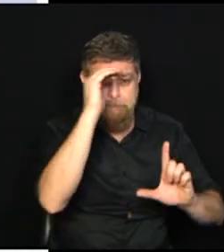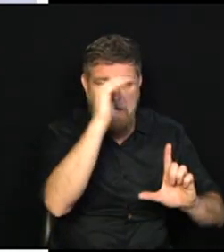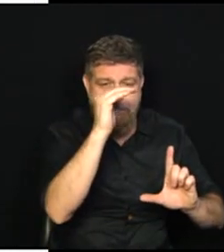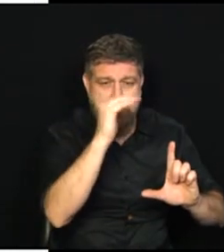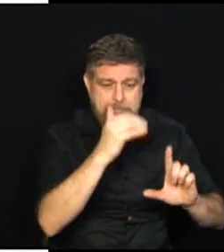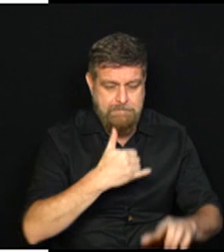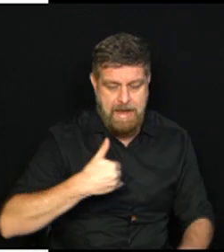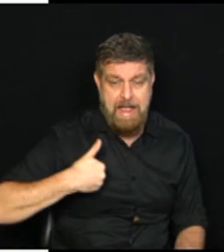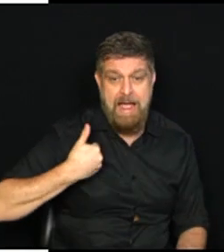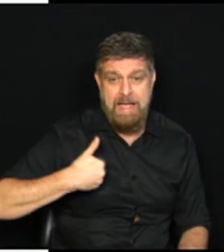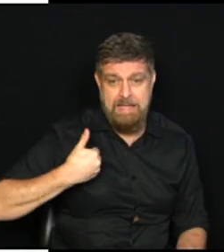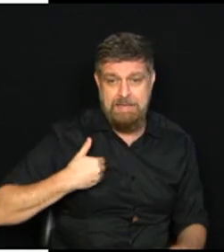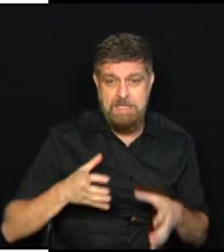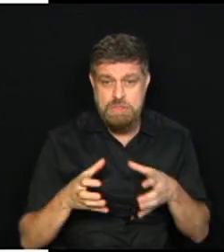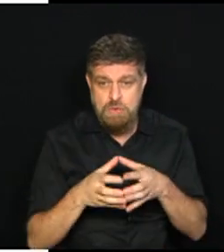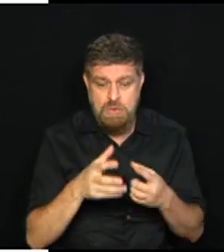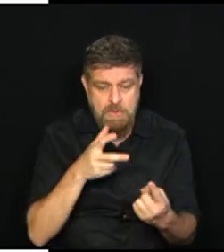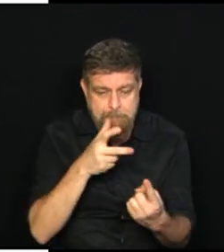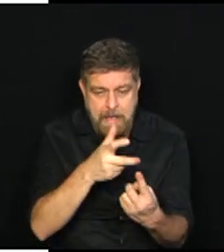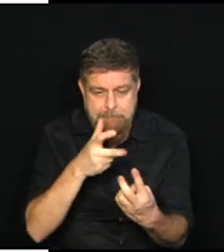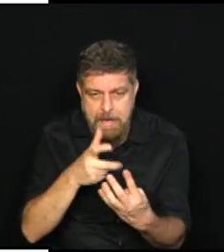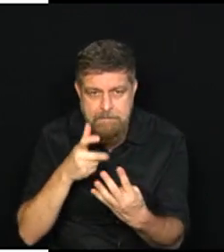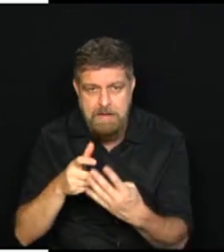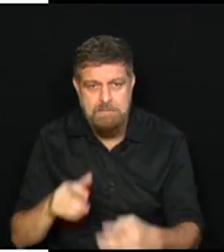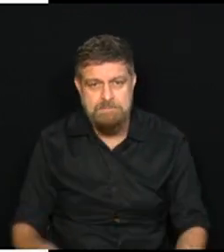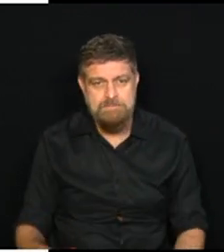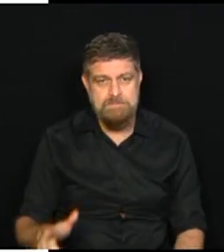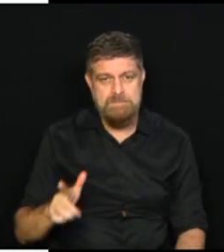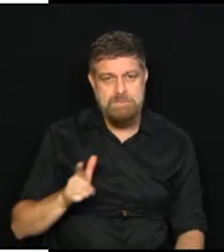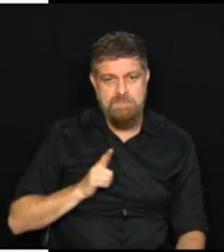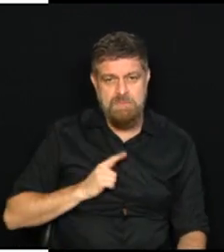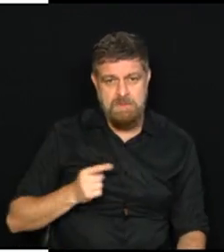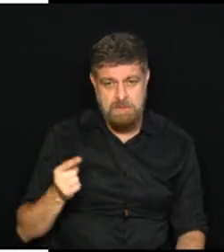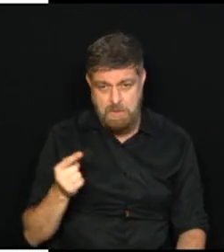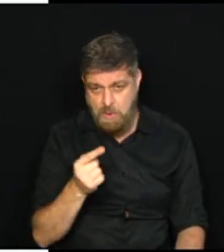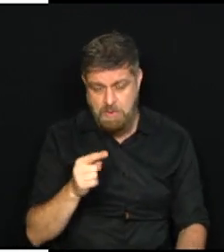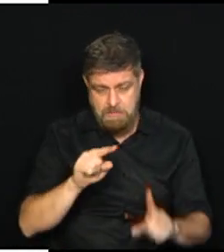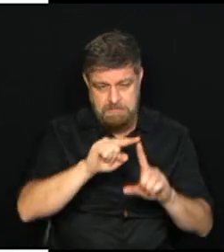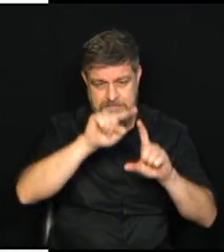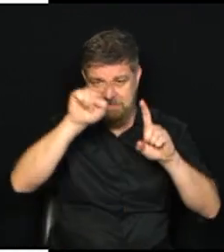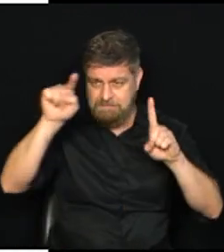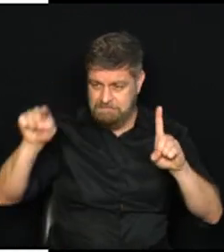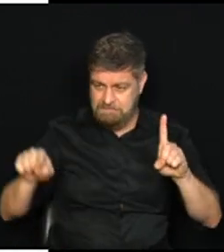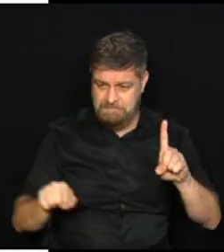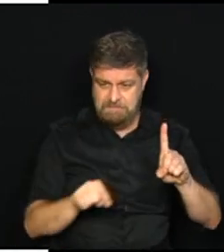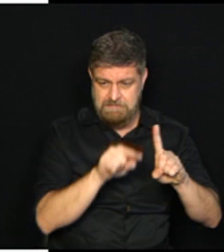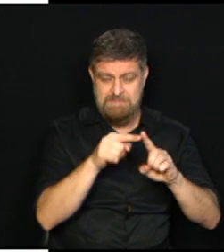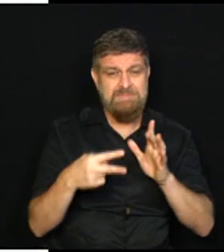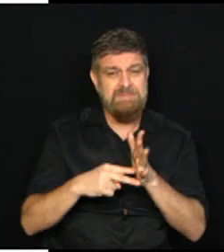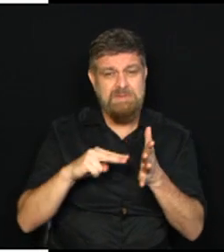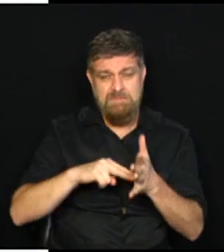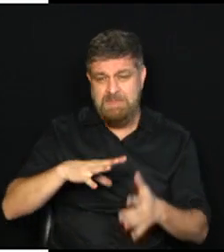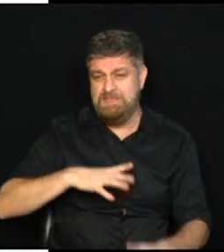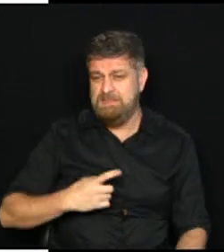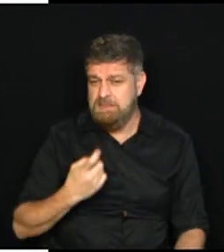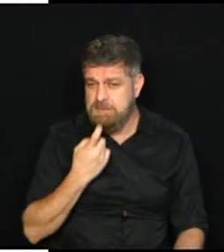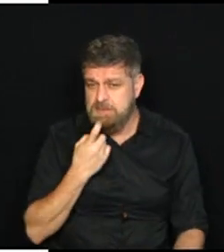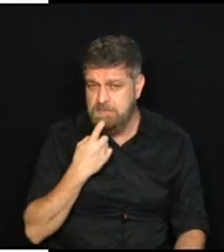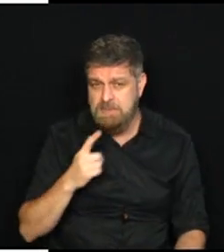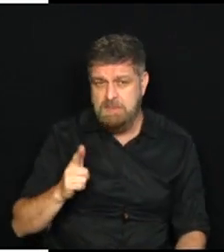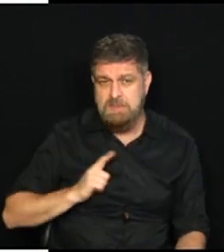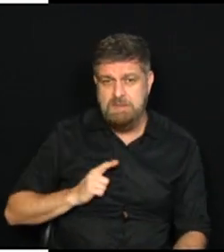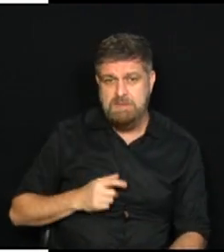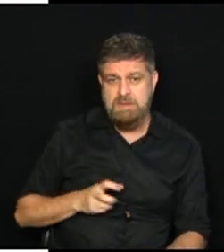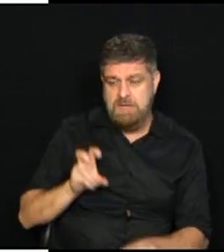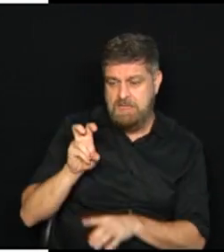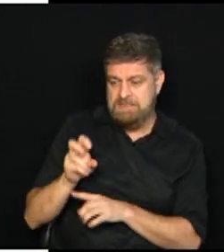71%. A distribuição de vacina, a gente, aqui em Campinas, nós tivemos